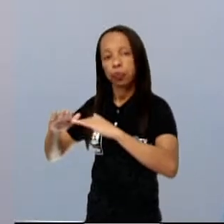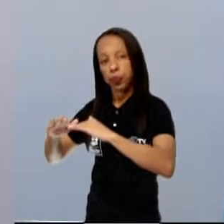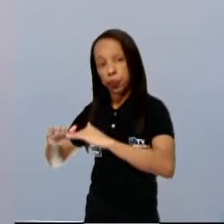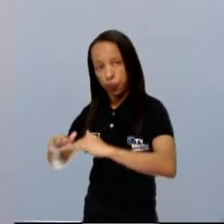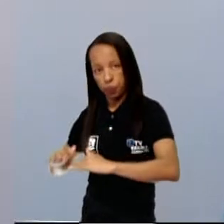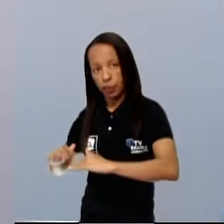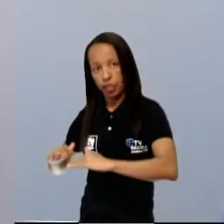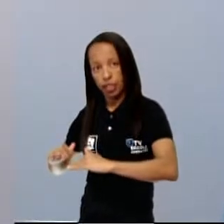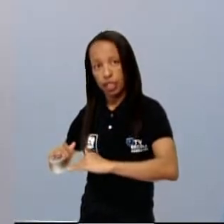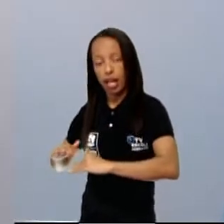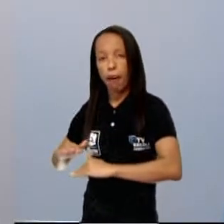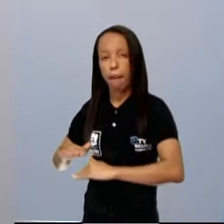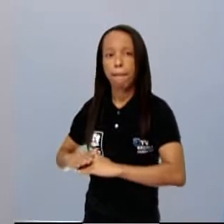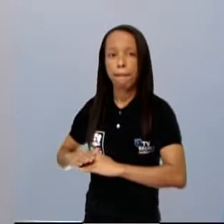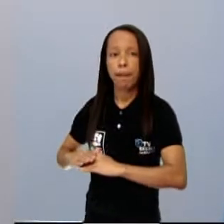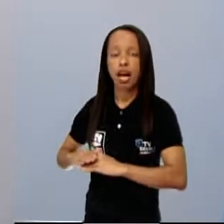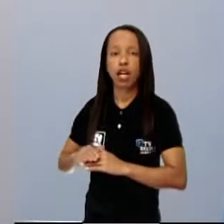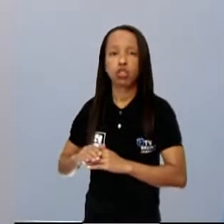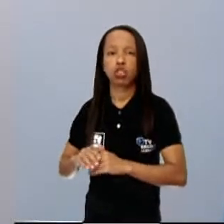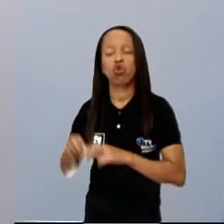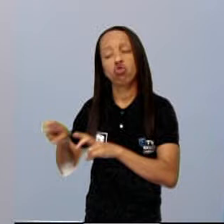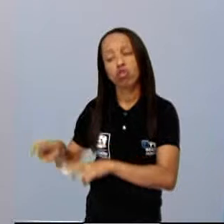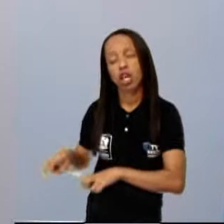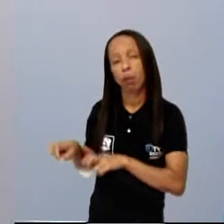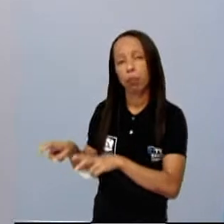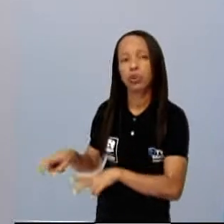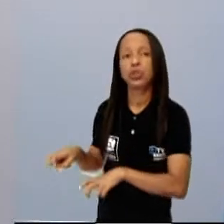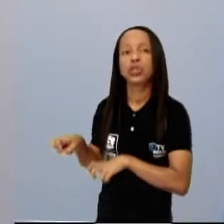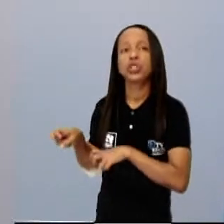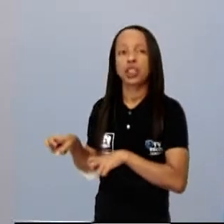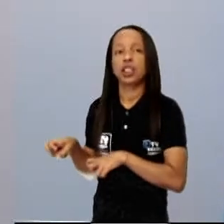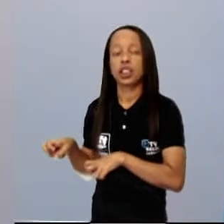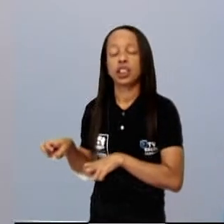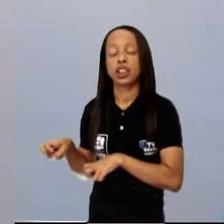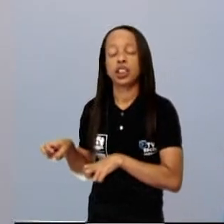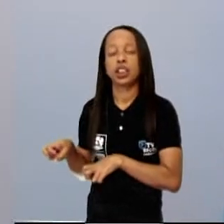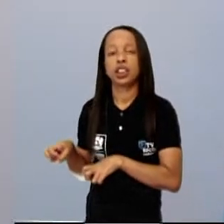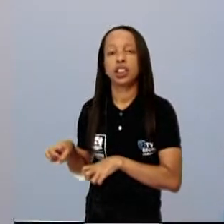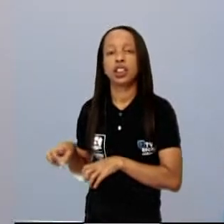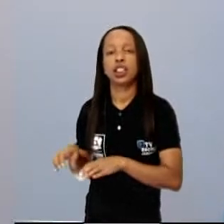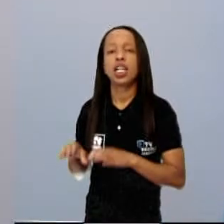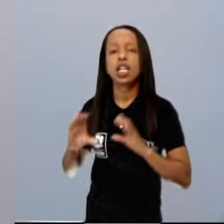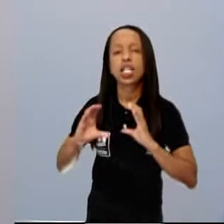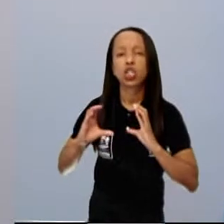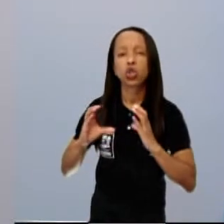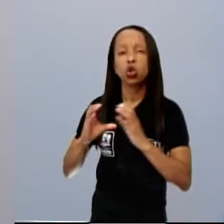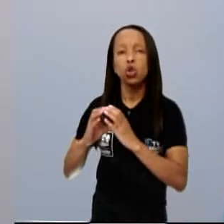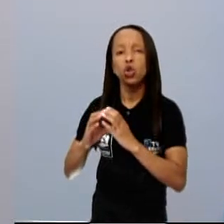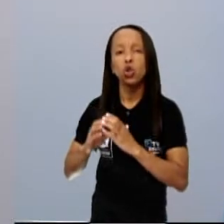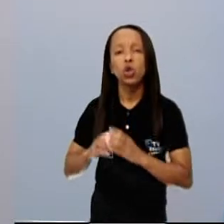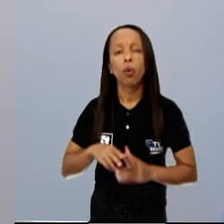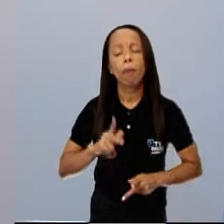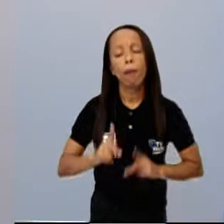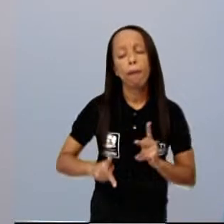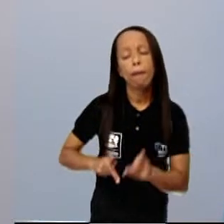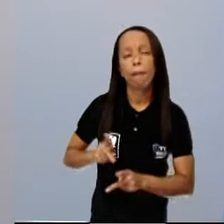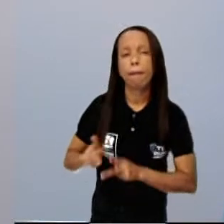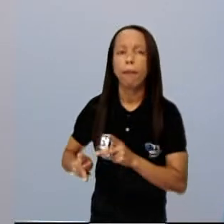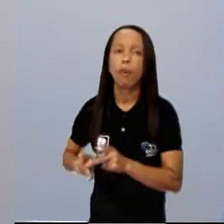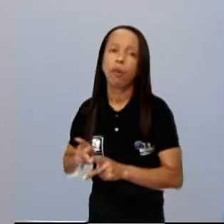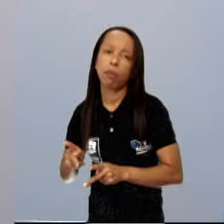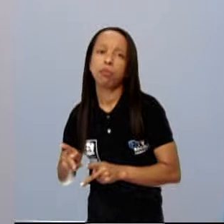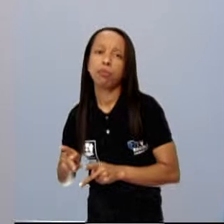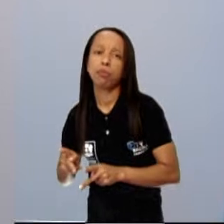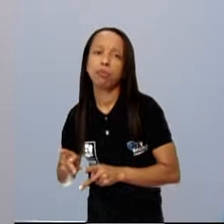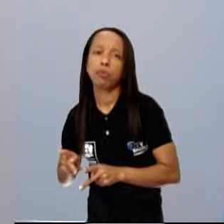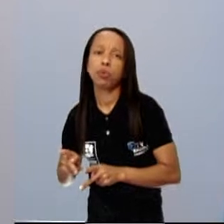populares temos as pessoas que desempenhavam atividades que tinham que estavam mais relacionadas